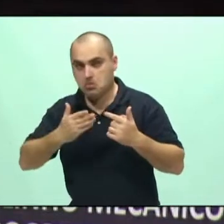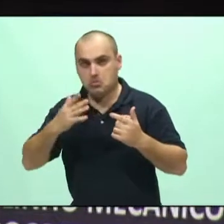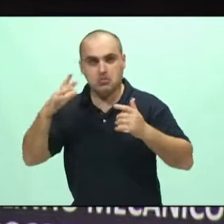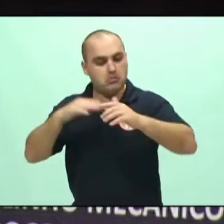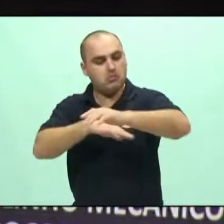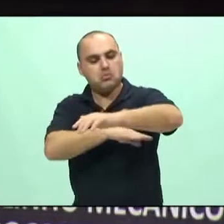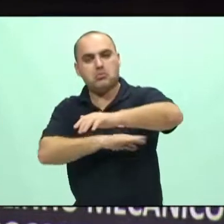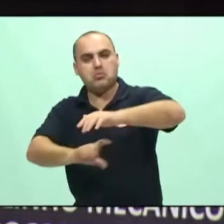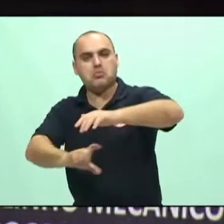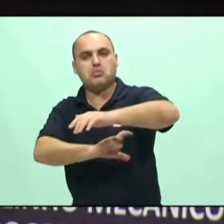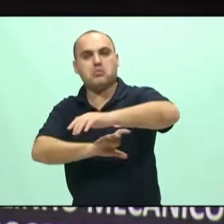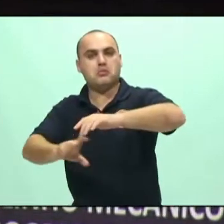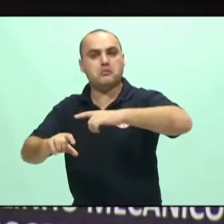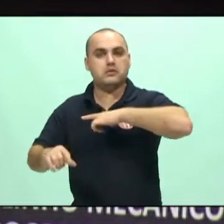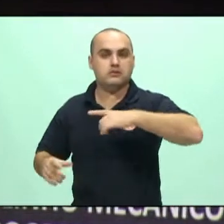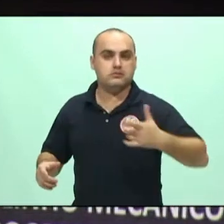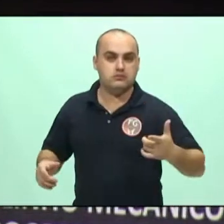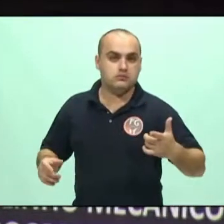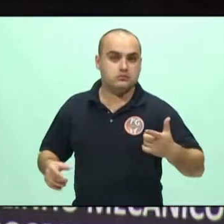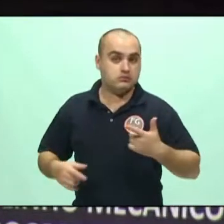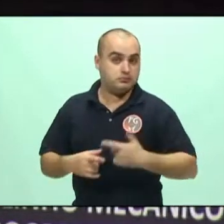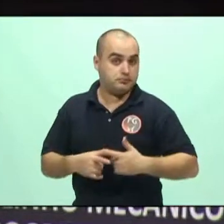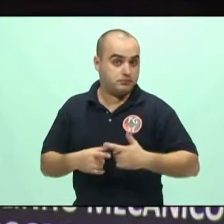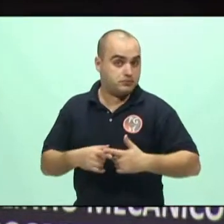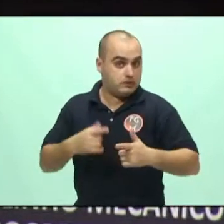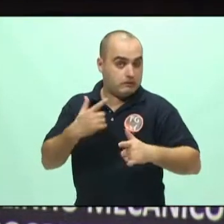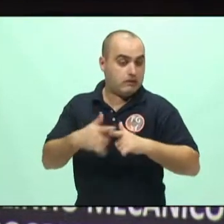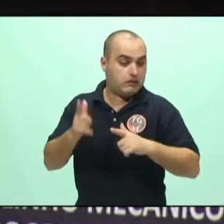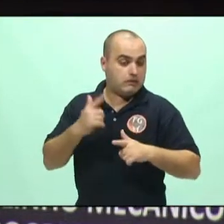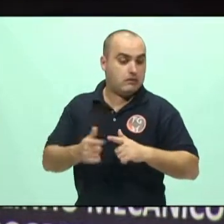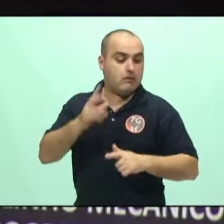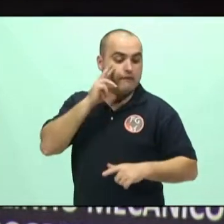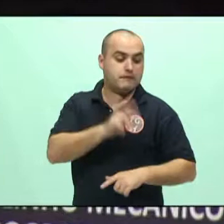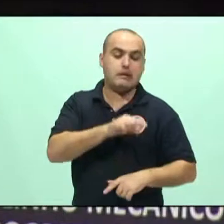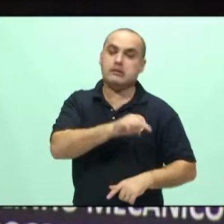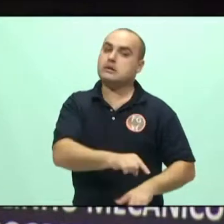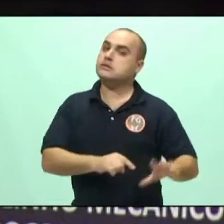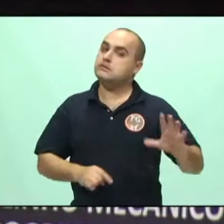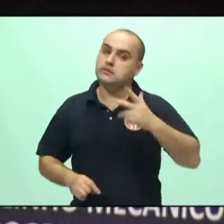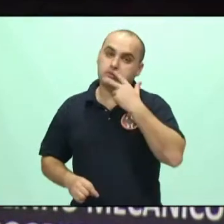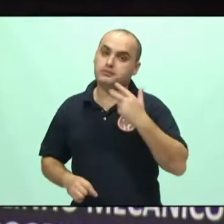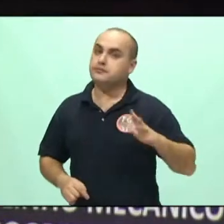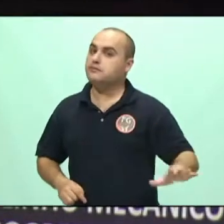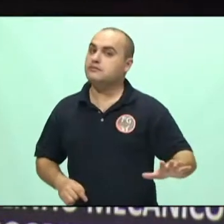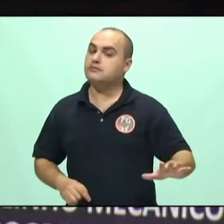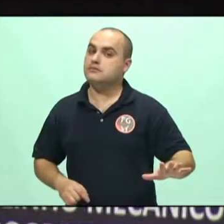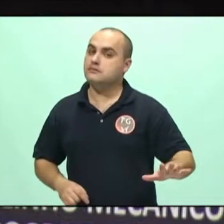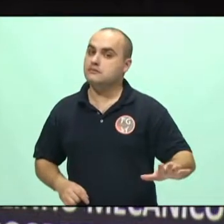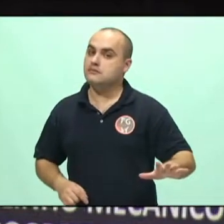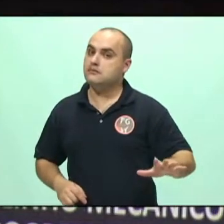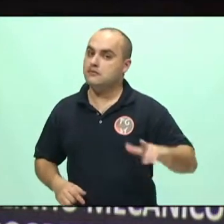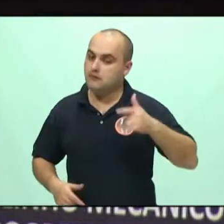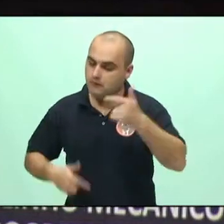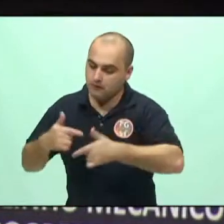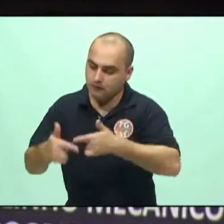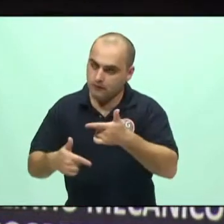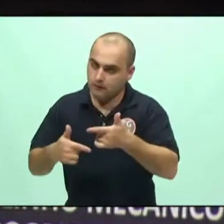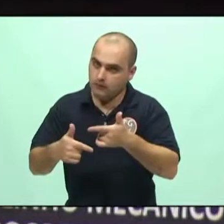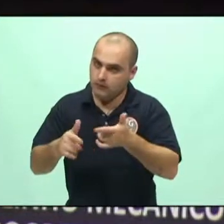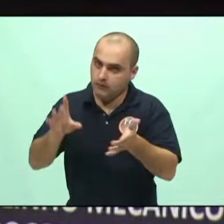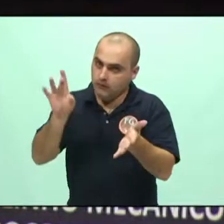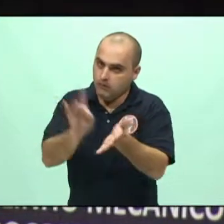agora é porque a reclamação que eu recebi nesse sentido de que o serviço executado